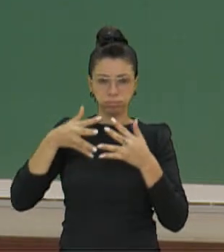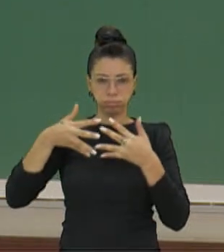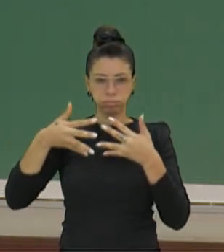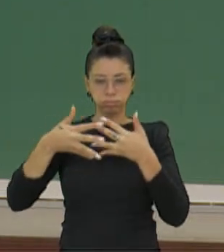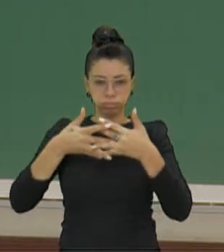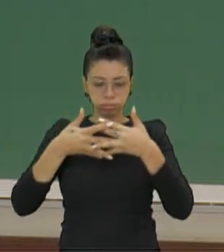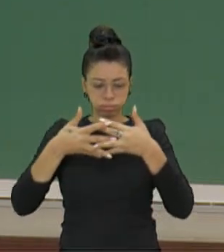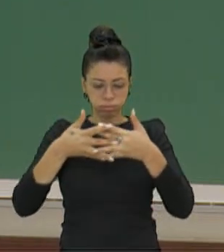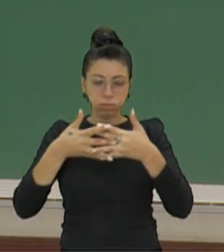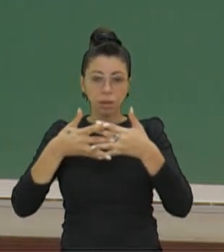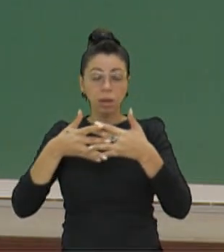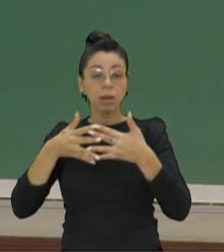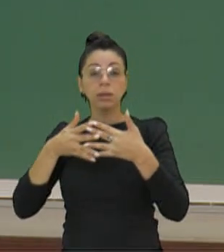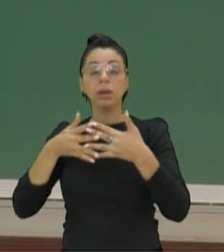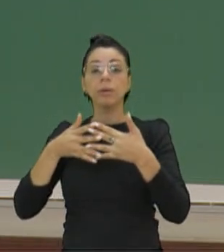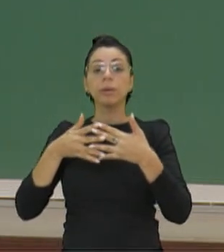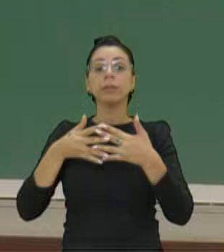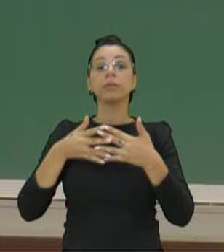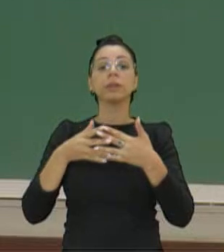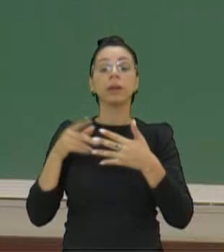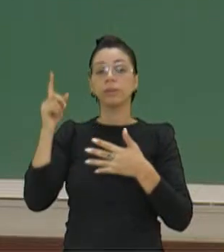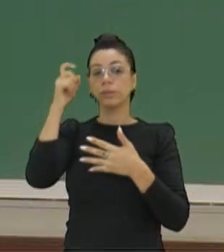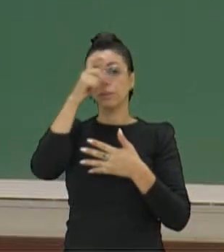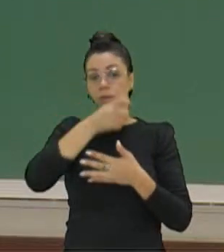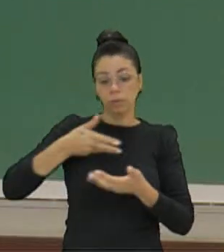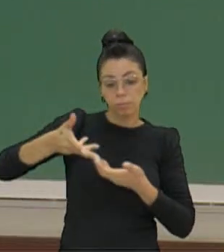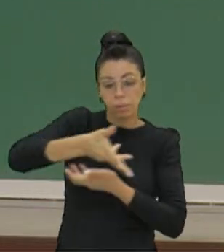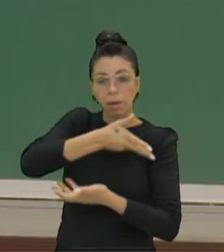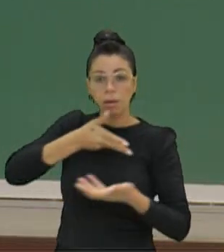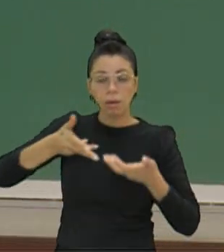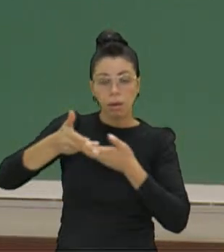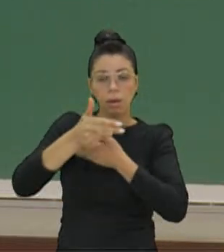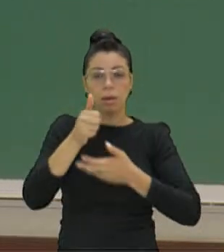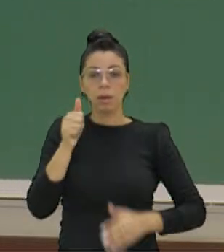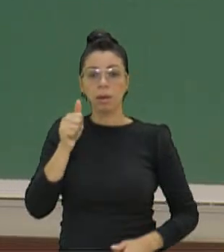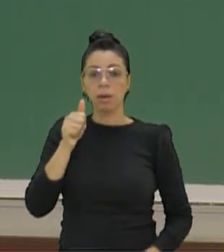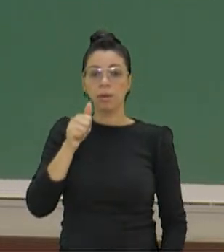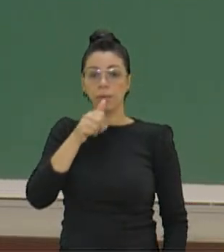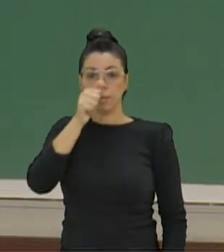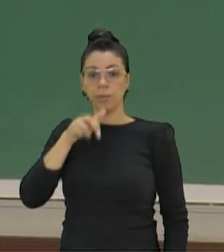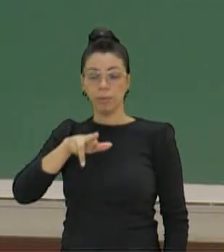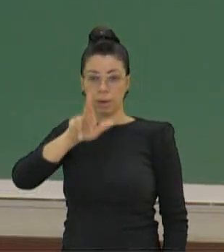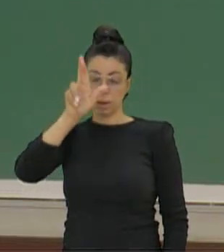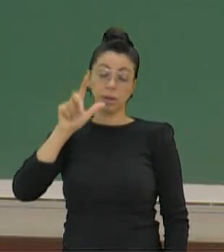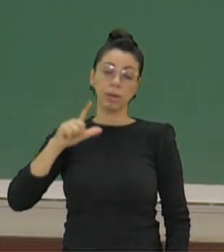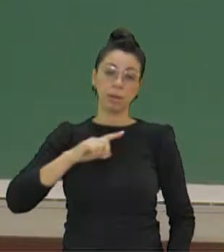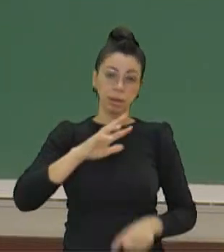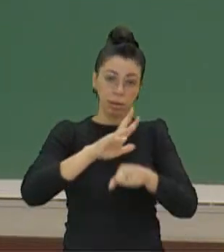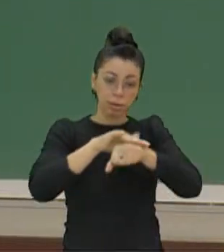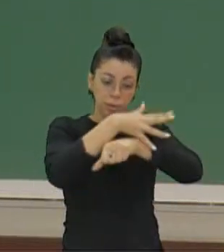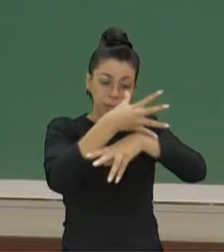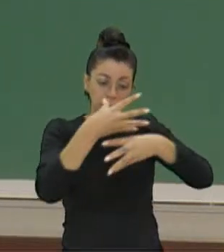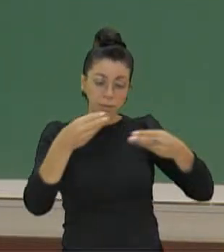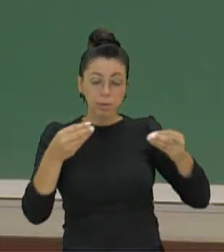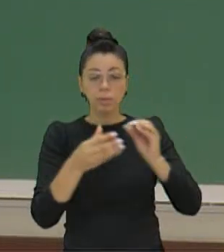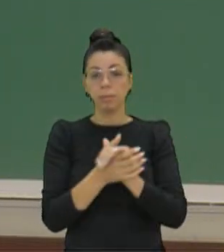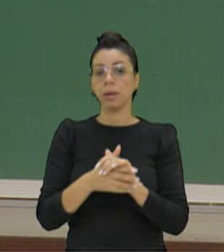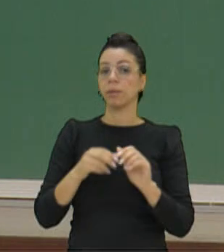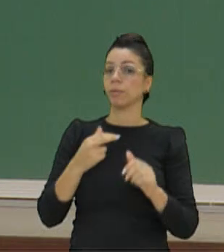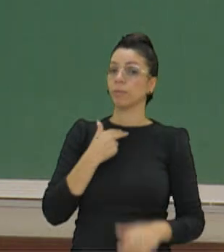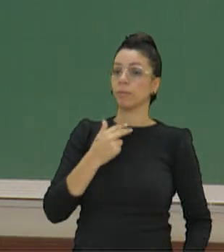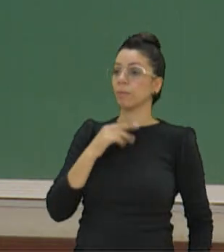vai dificultar muito as trocas gasosas, tá? Então é essencial tratar, tem cura, tá? Mas não pode